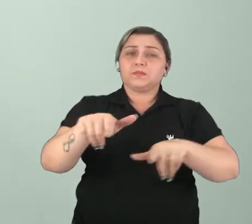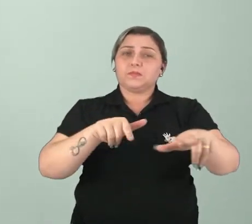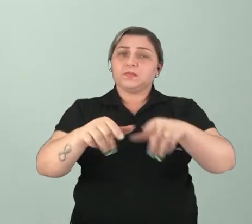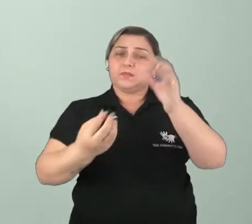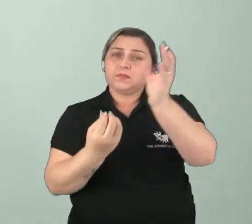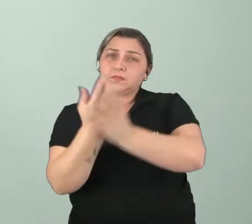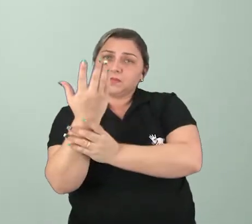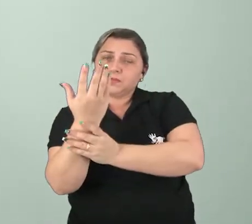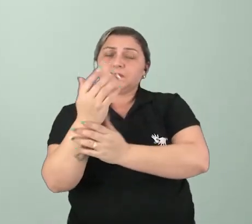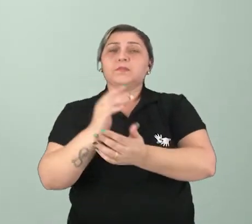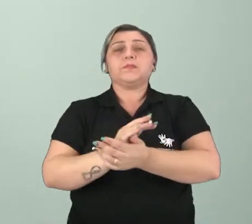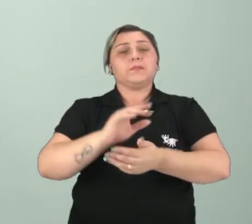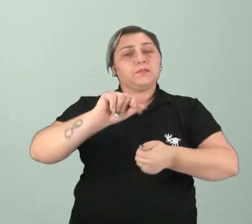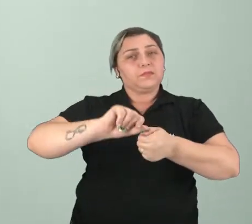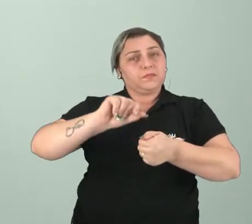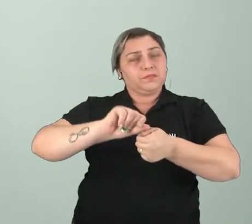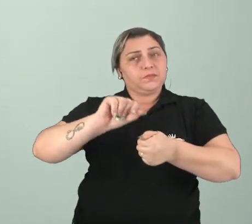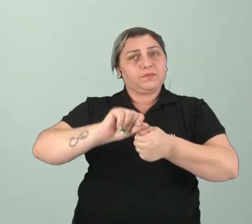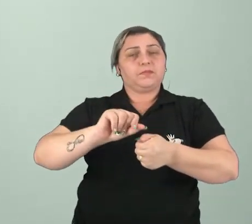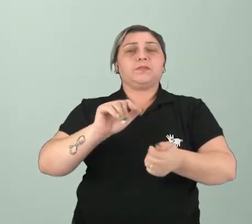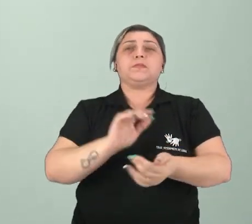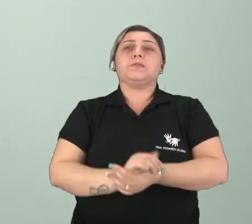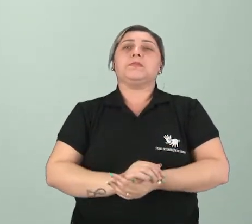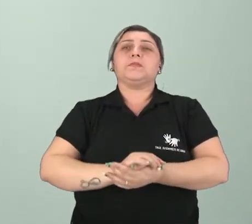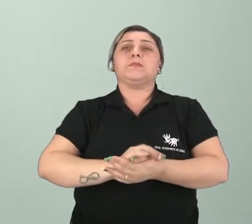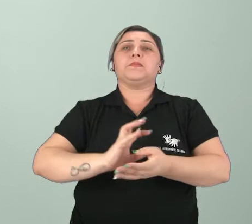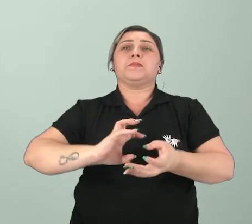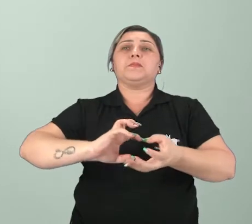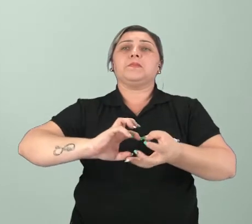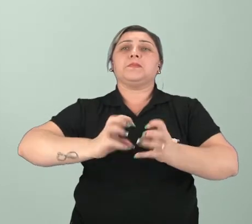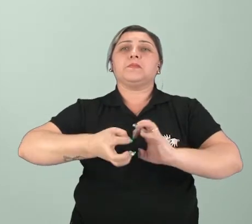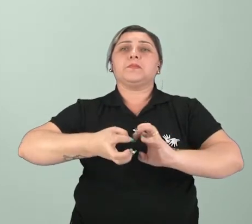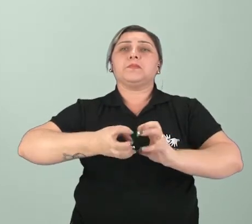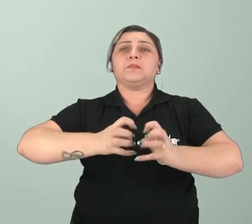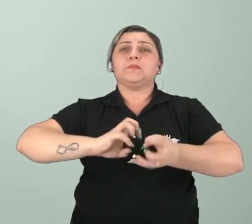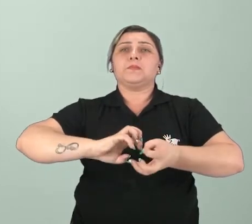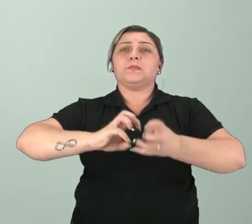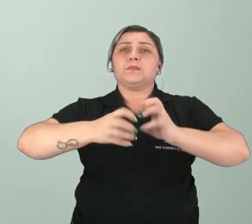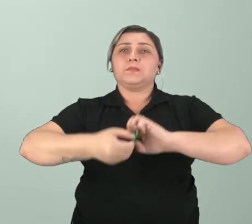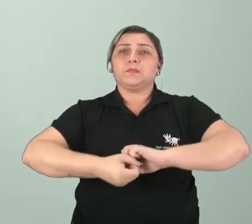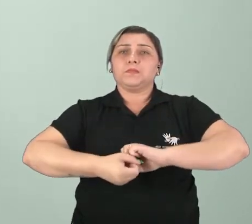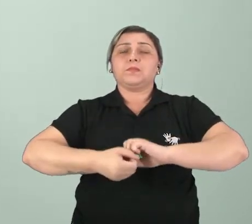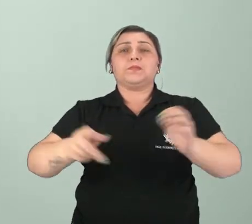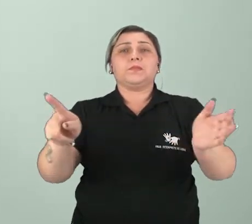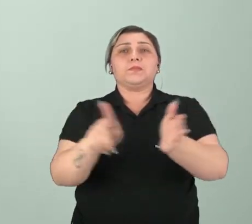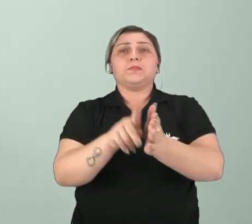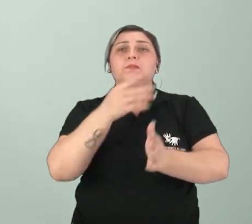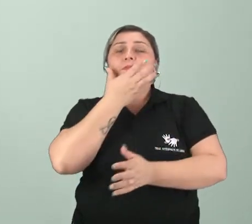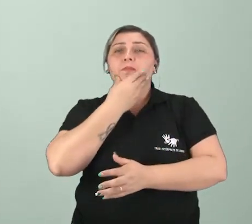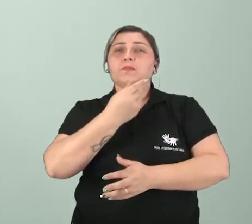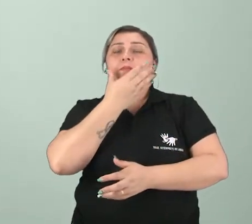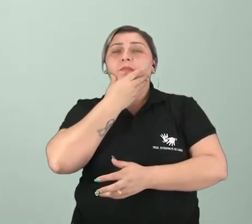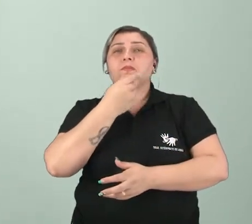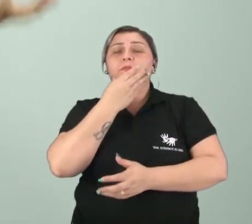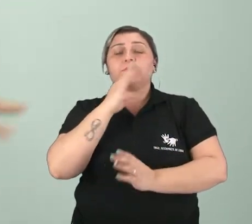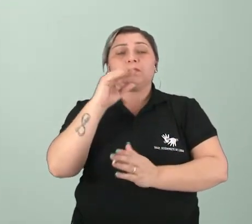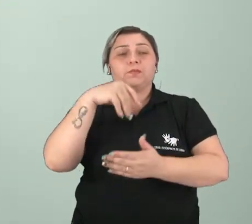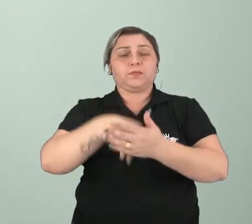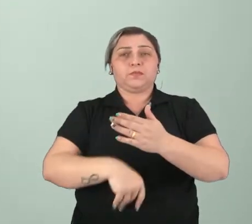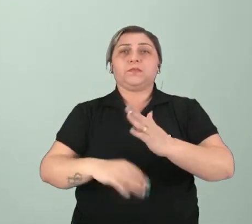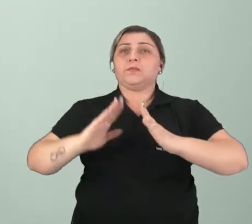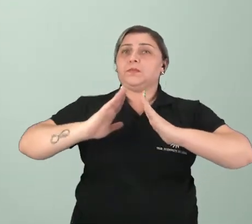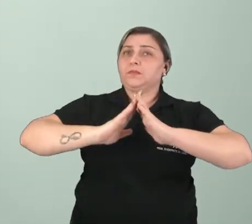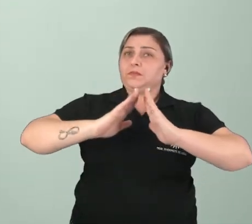e de produção eram feitas de forma artesanal. Ou seja, os próprios homens, dentro da sua